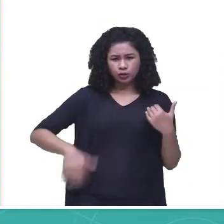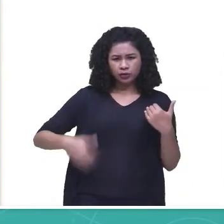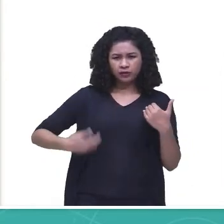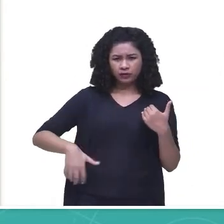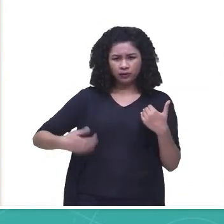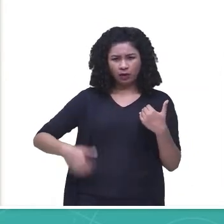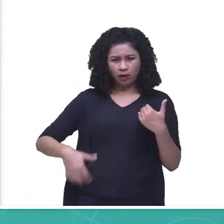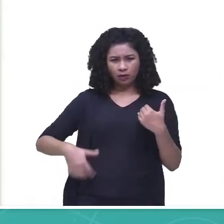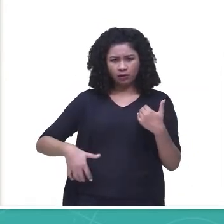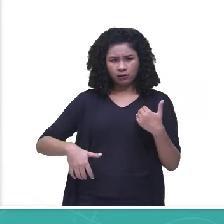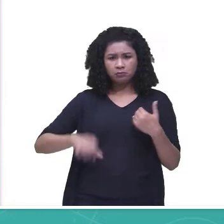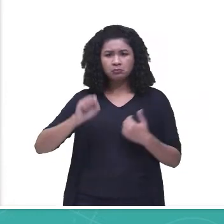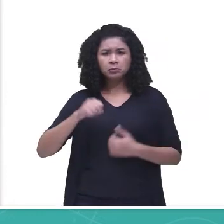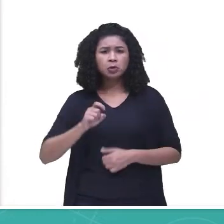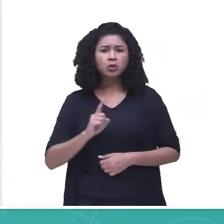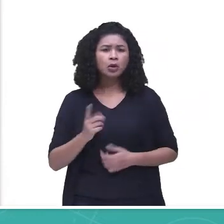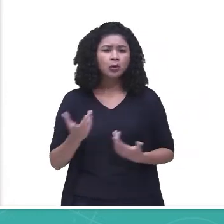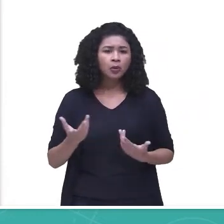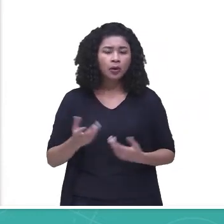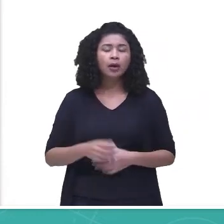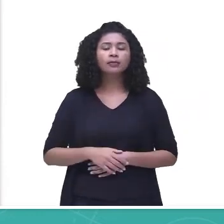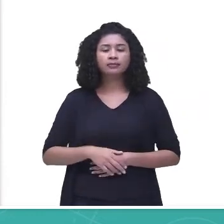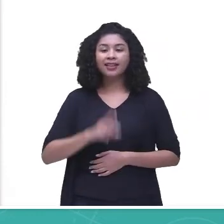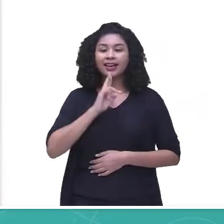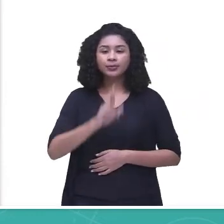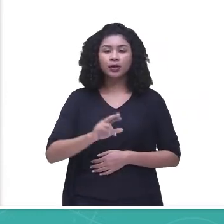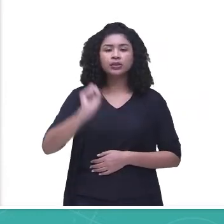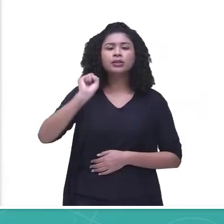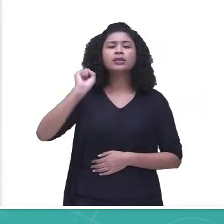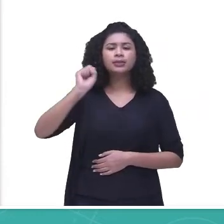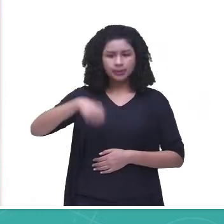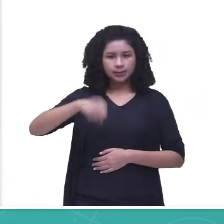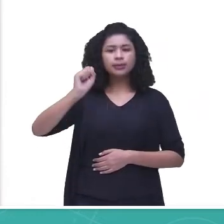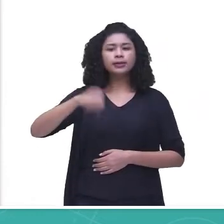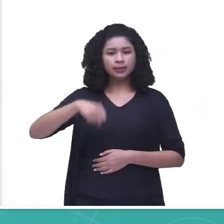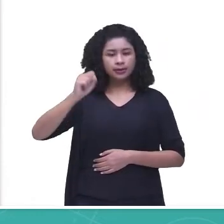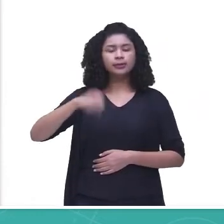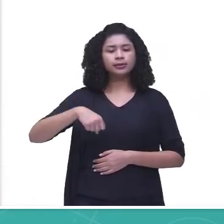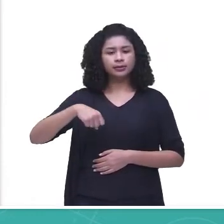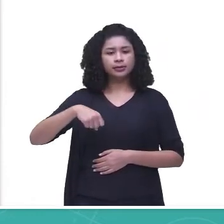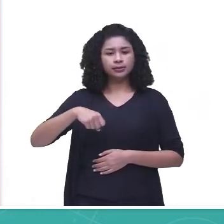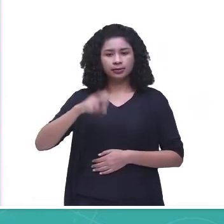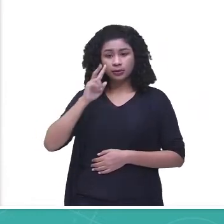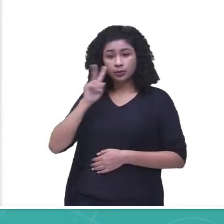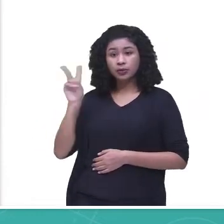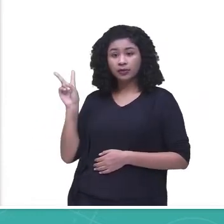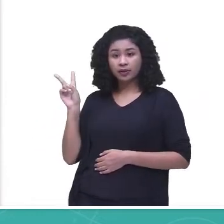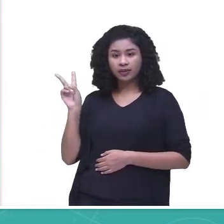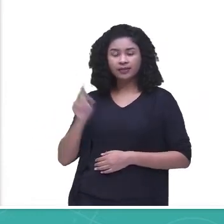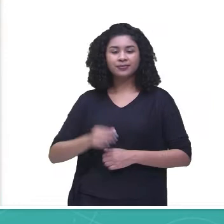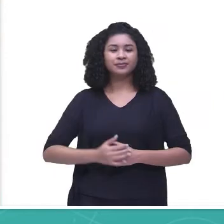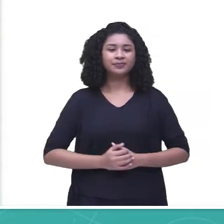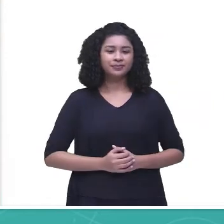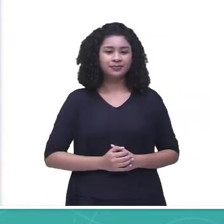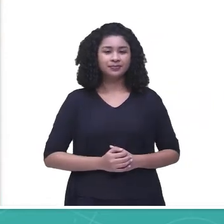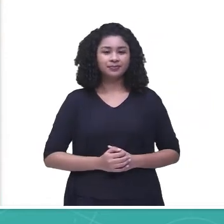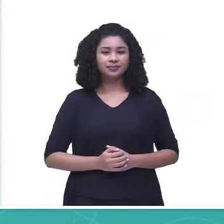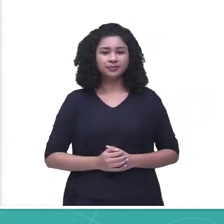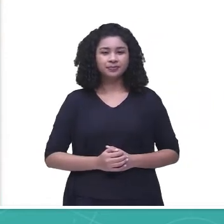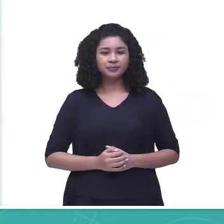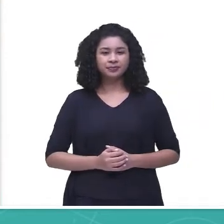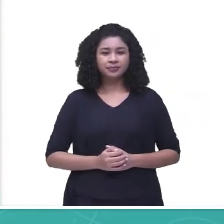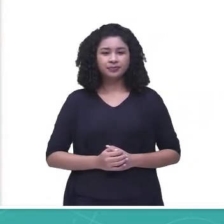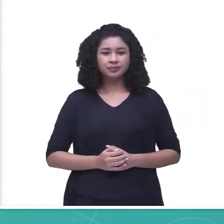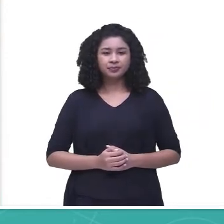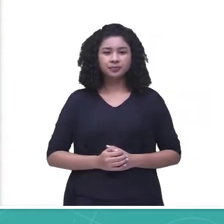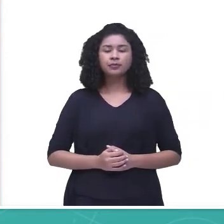they do. Sim, elas tocam violão. Né? Guitar é um falso cognato, não significa guitarra, tá, gente? Repare que eu